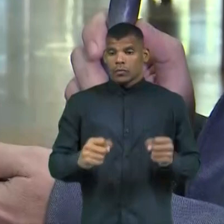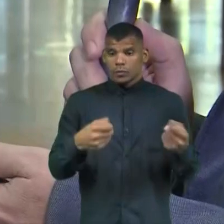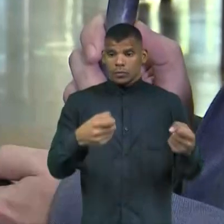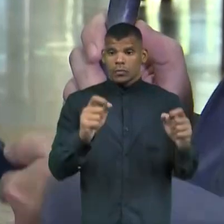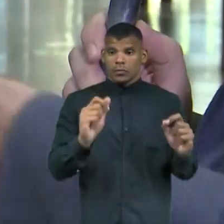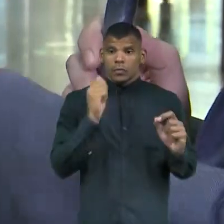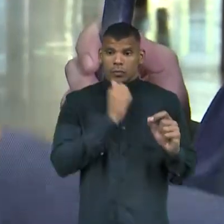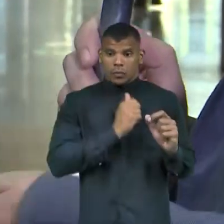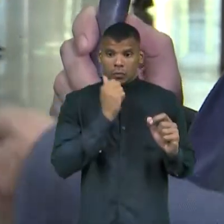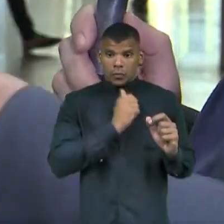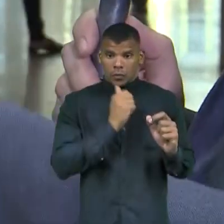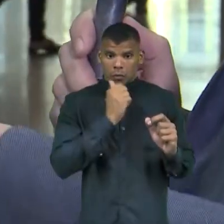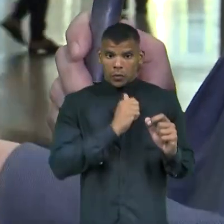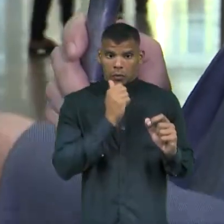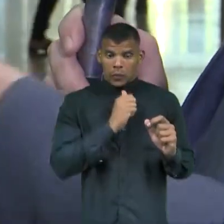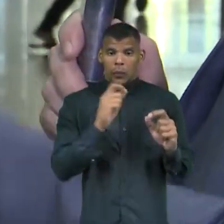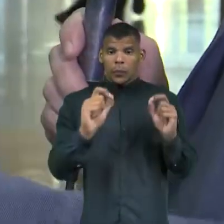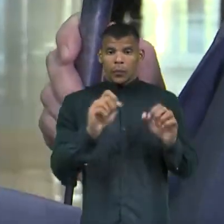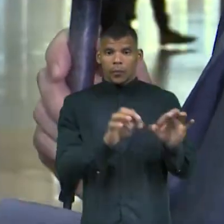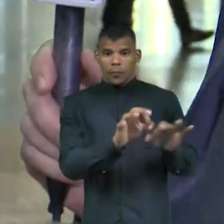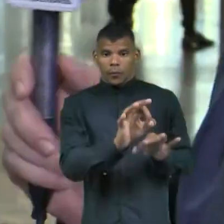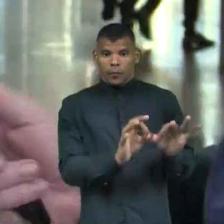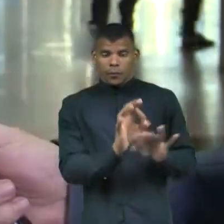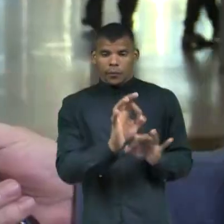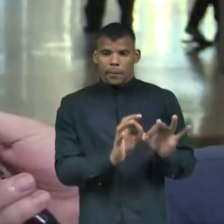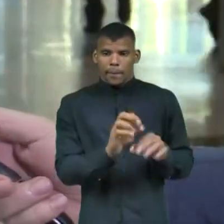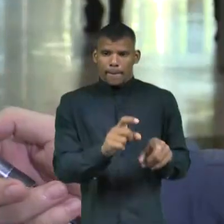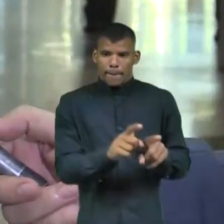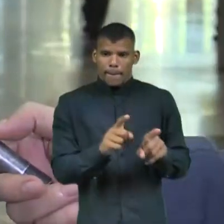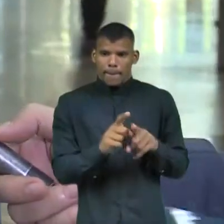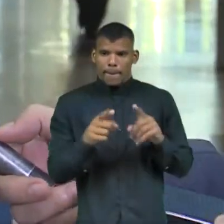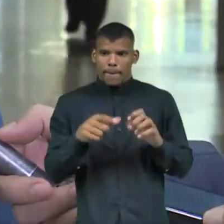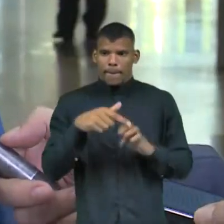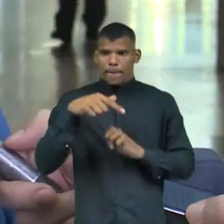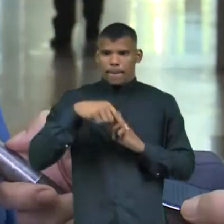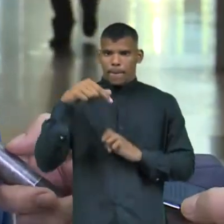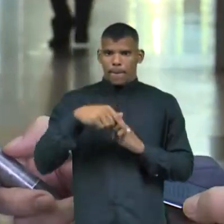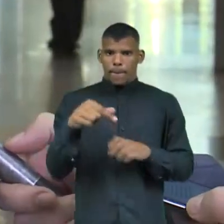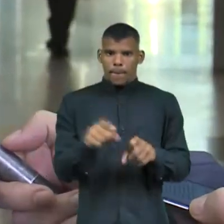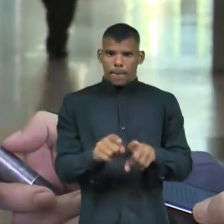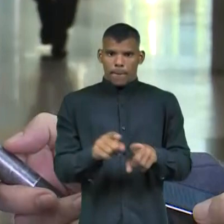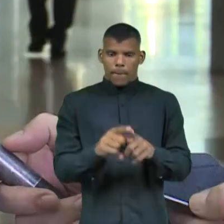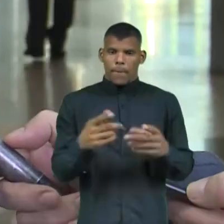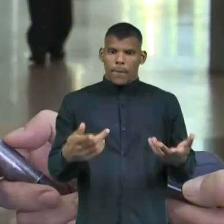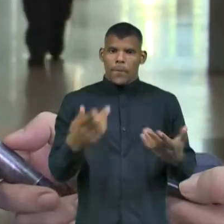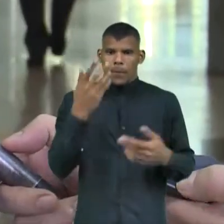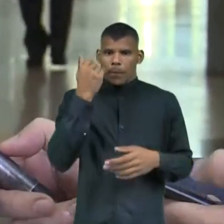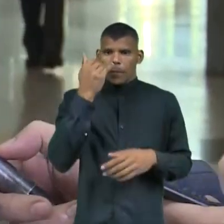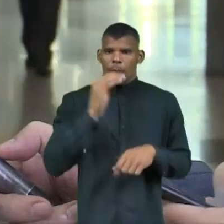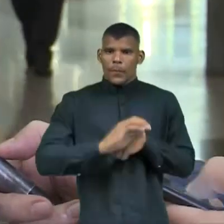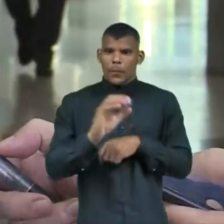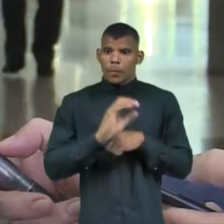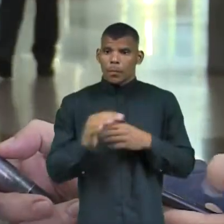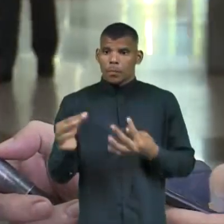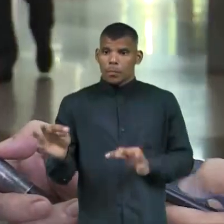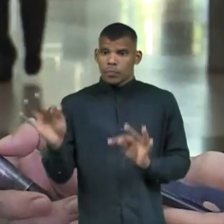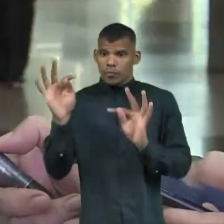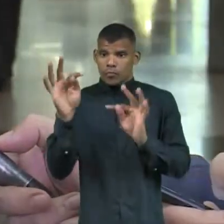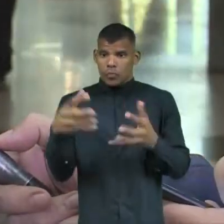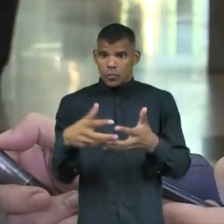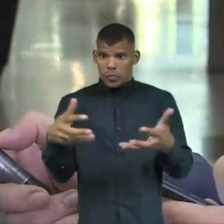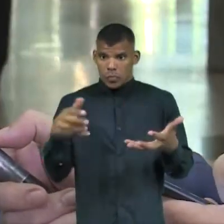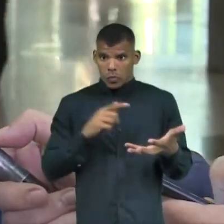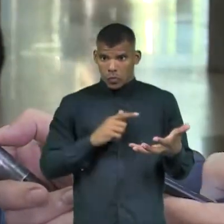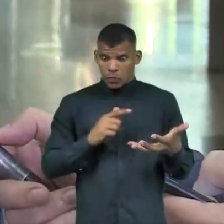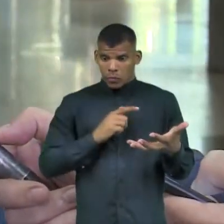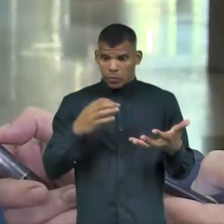se estimular a se organizar e a empreender, né? Sim, a gente, embora os cursos de tecnologia, né, tenham aumentado, a gente